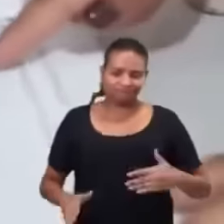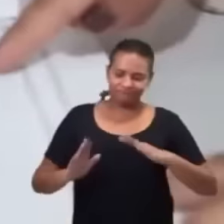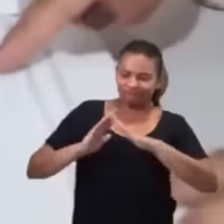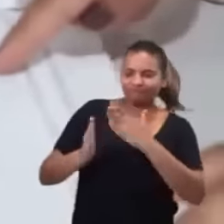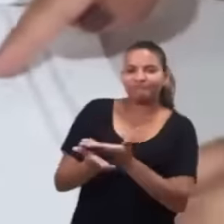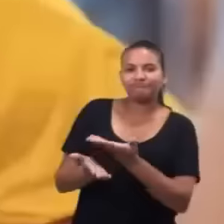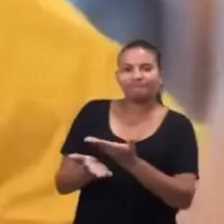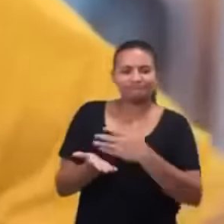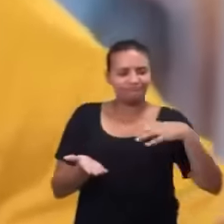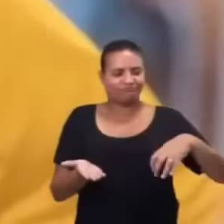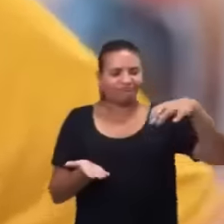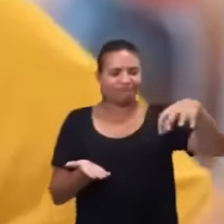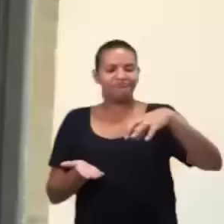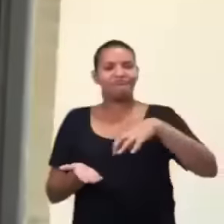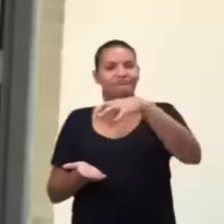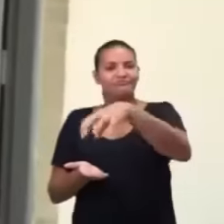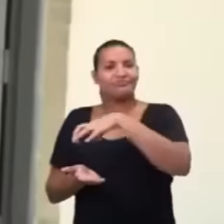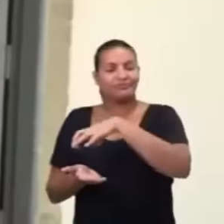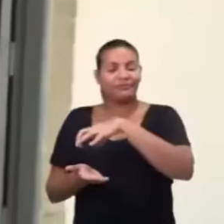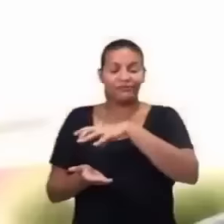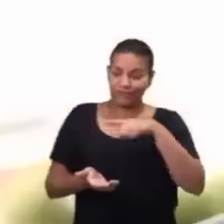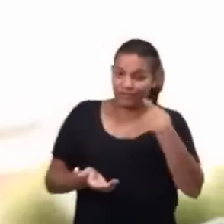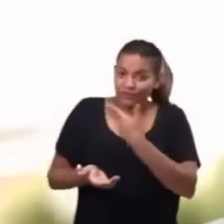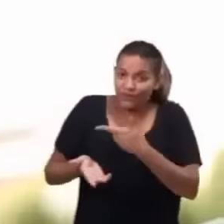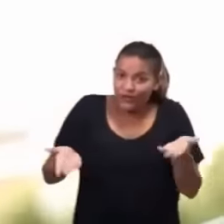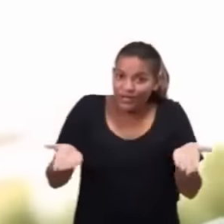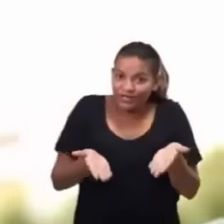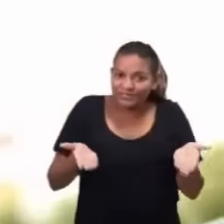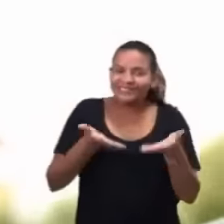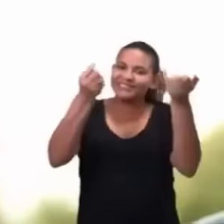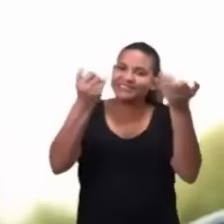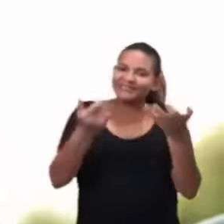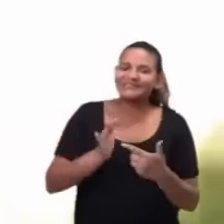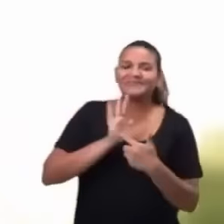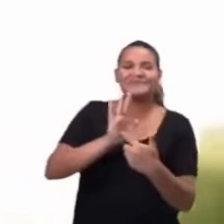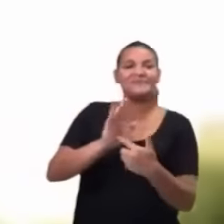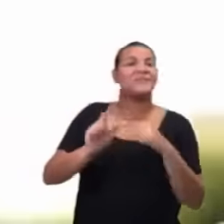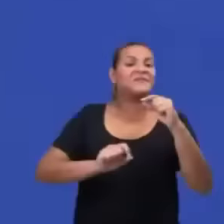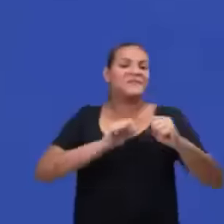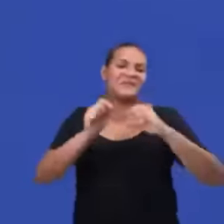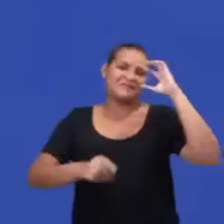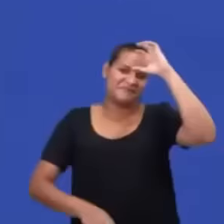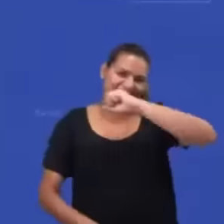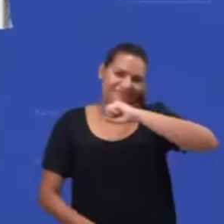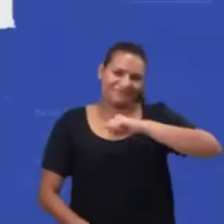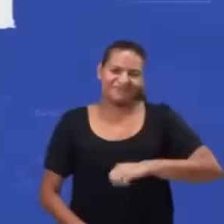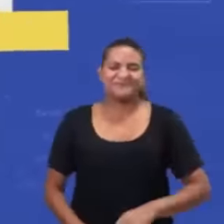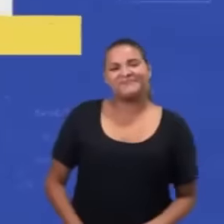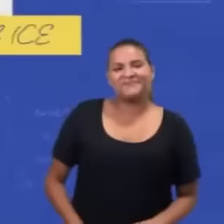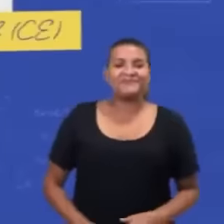com vocês tudo que a gente viu, ouviu e aprendeu nessa jornada.